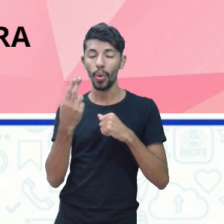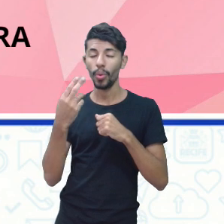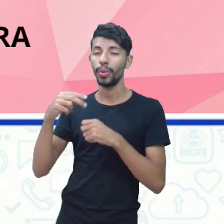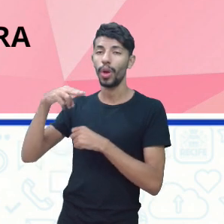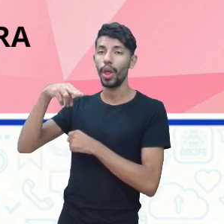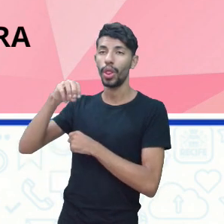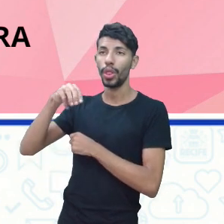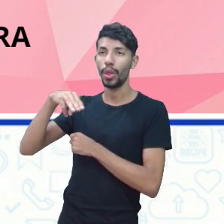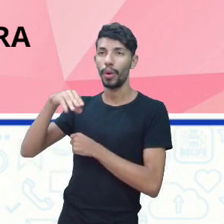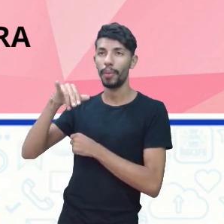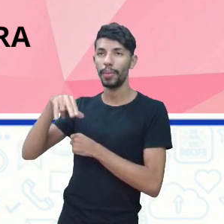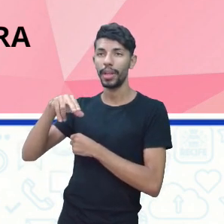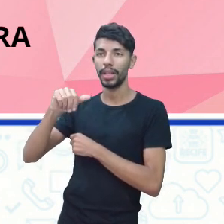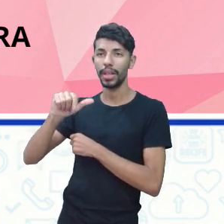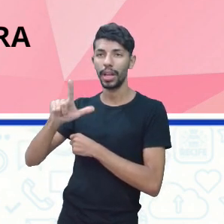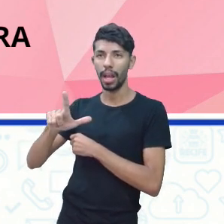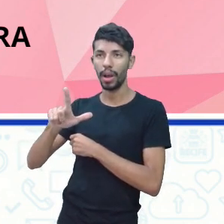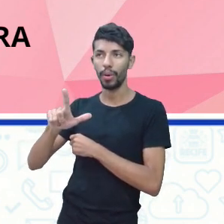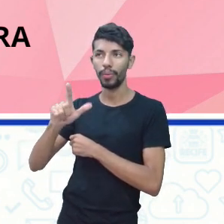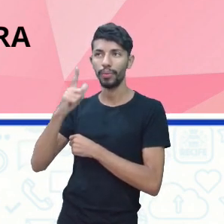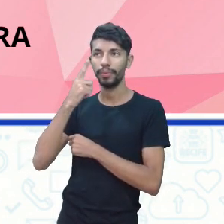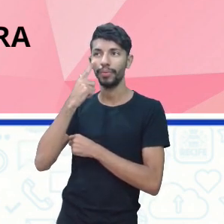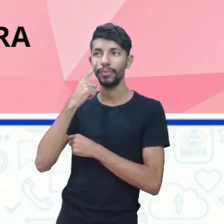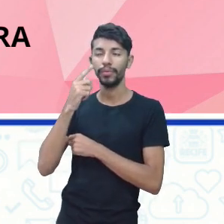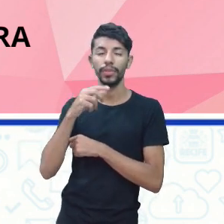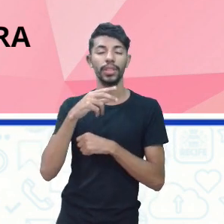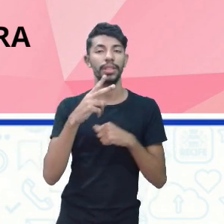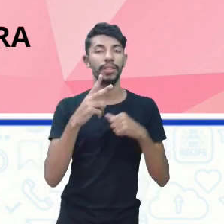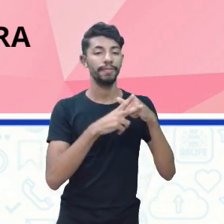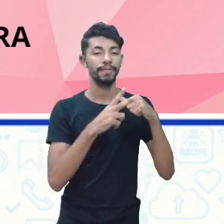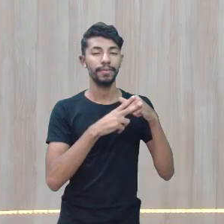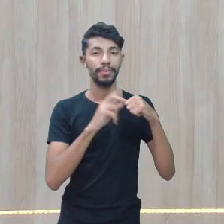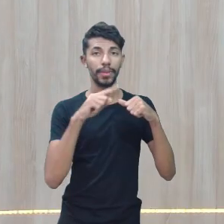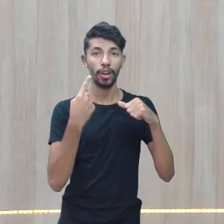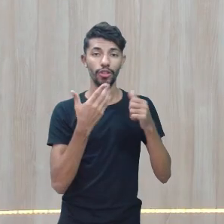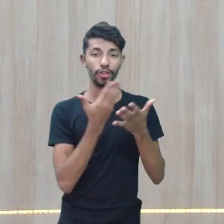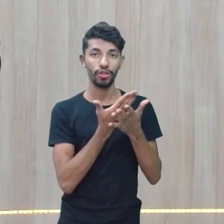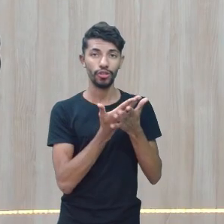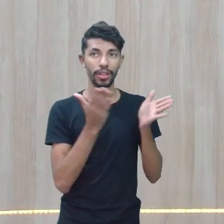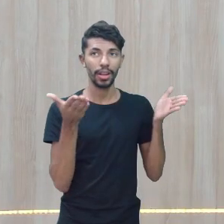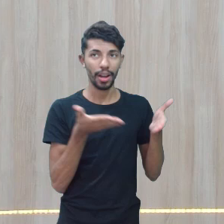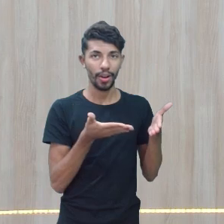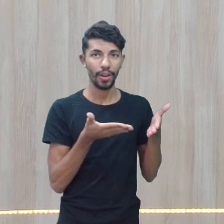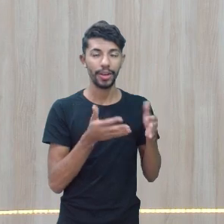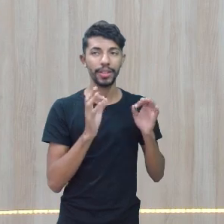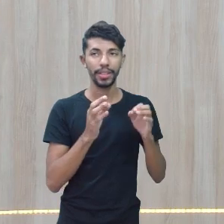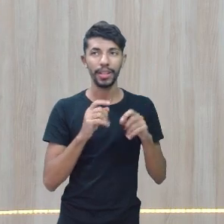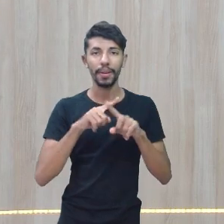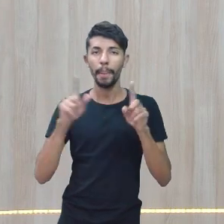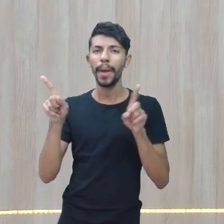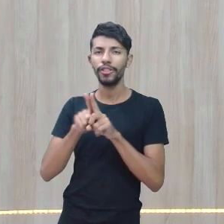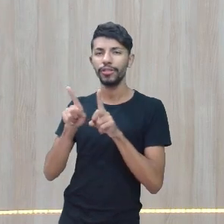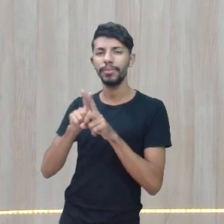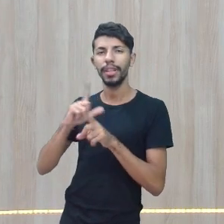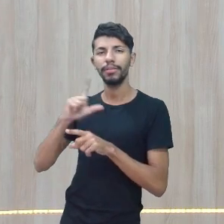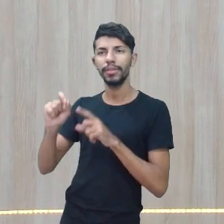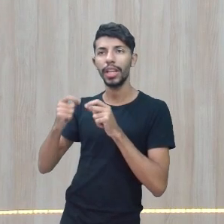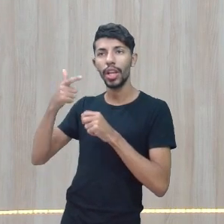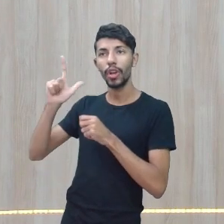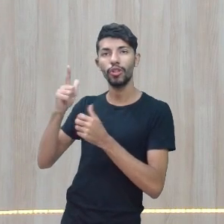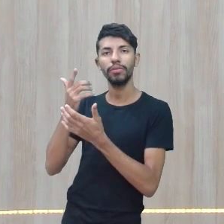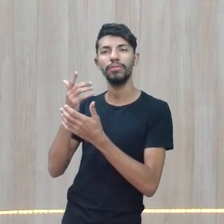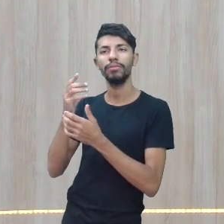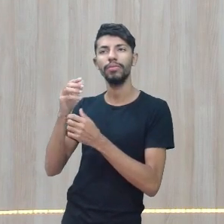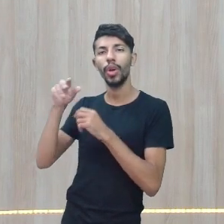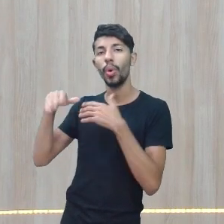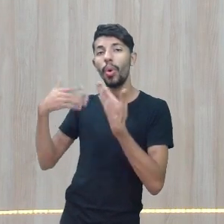nominal, não é? Eu falei concordância verbal porque é a que estamos estudando, não é? Mas também, em um outro momento, será